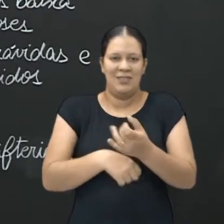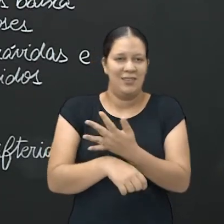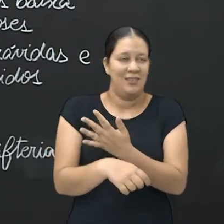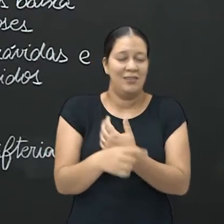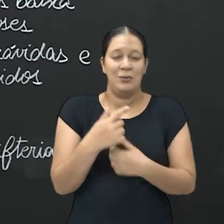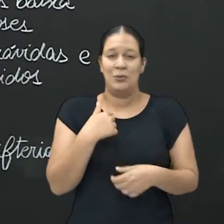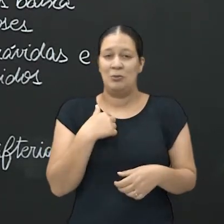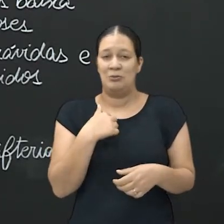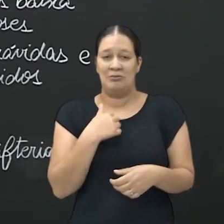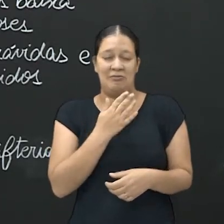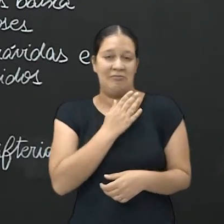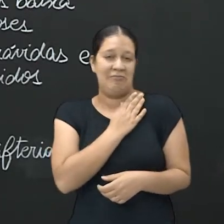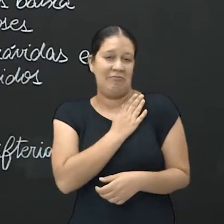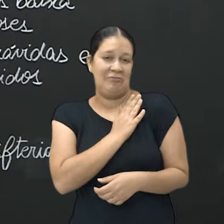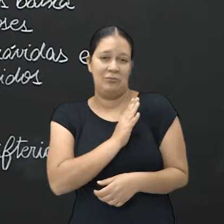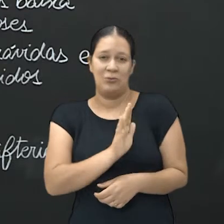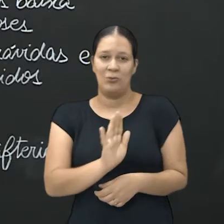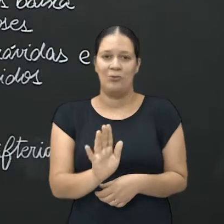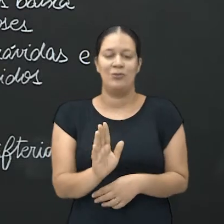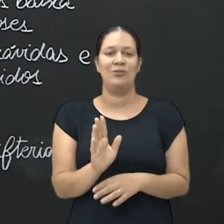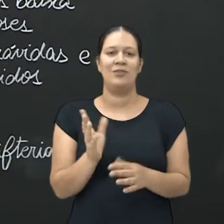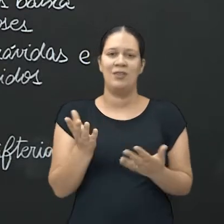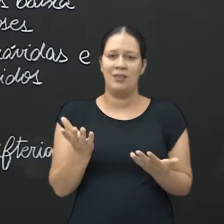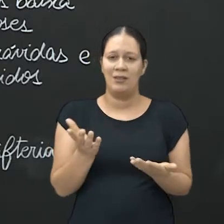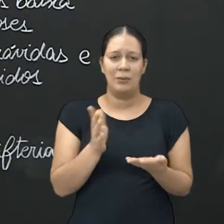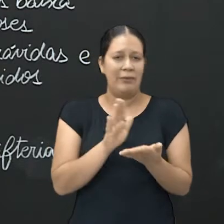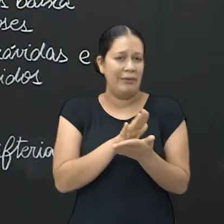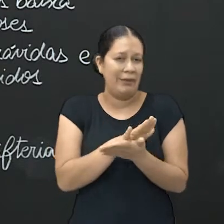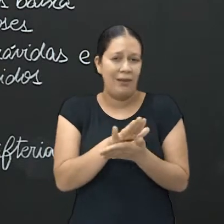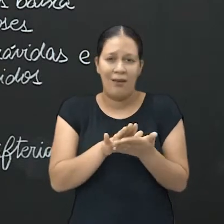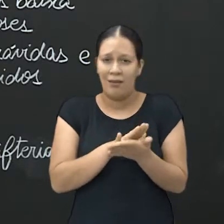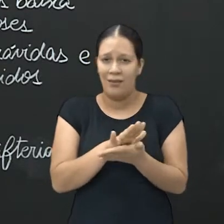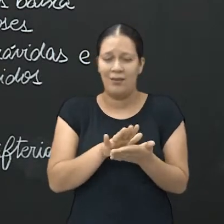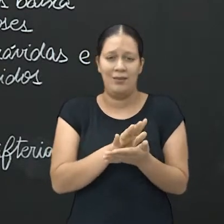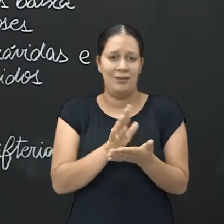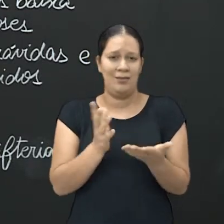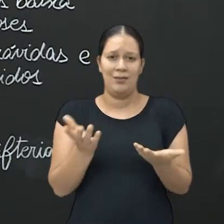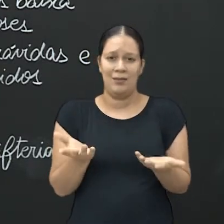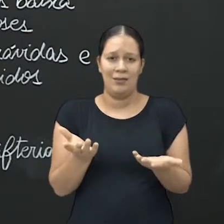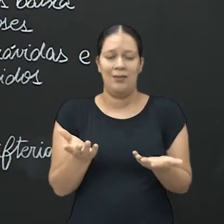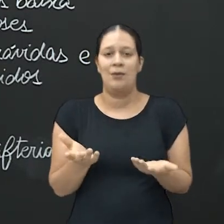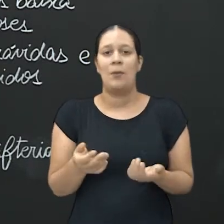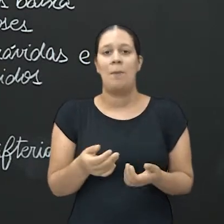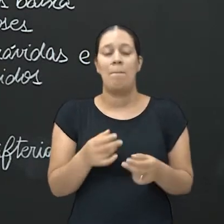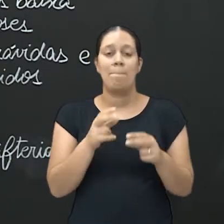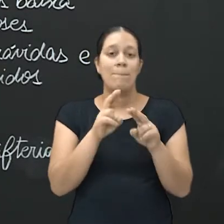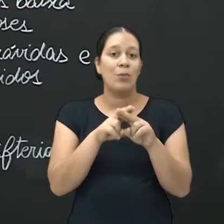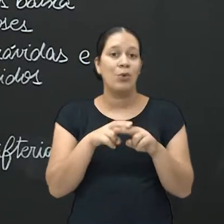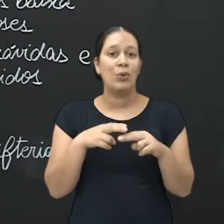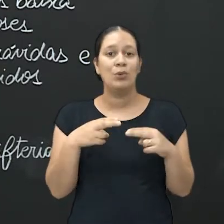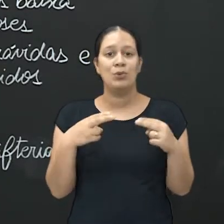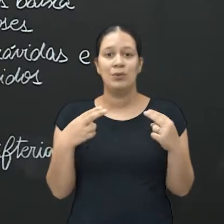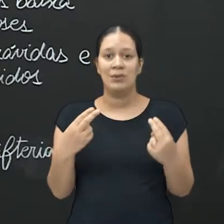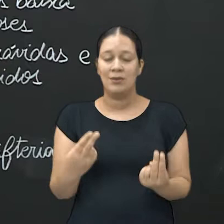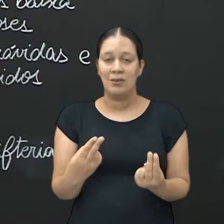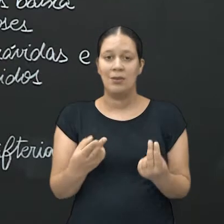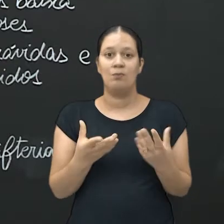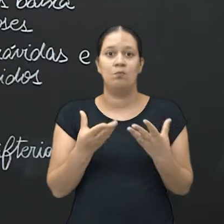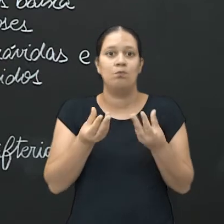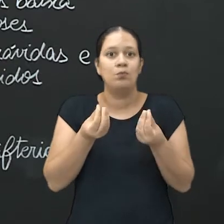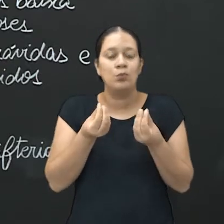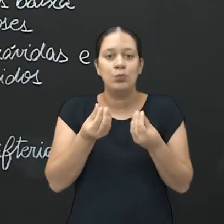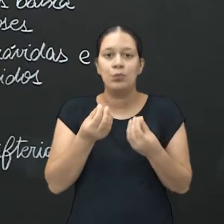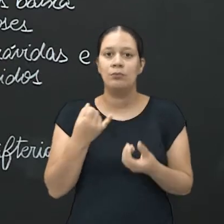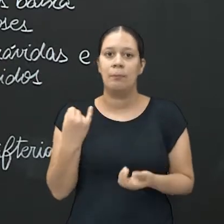vacina, eu detesto agulha. Claro que não é nada, né? Um esporte maravilhoso para se praticar. Porém, são medidas muito importantes